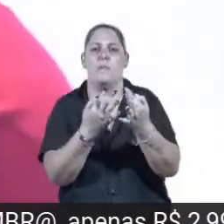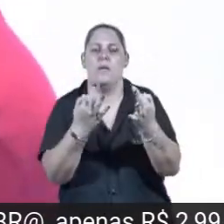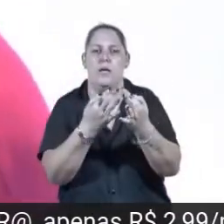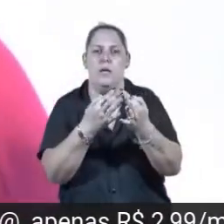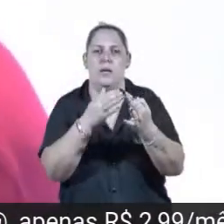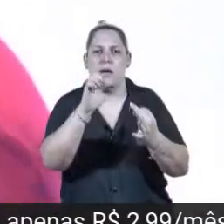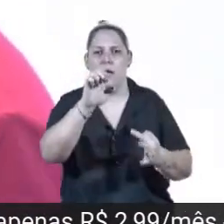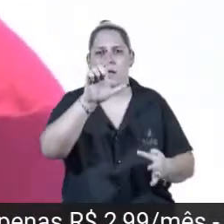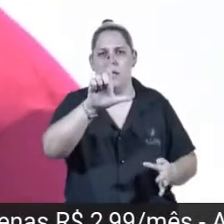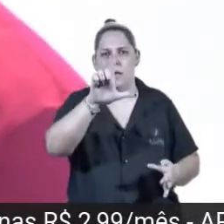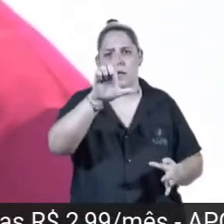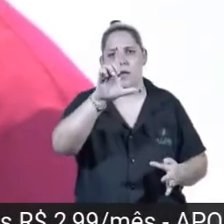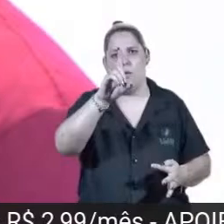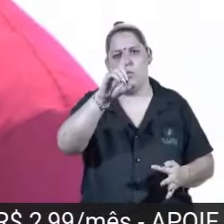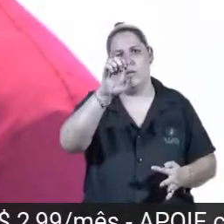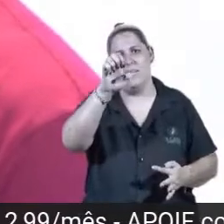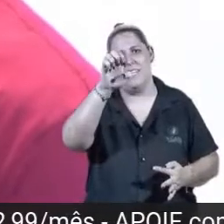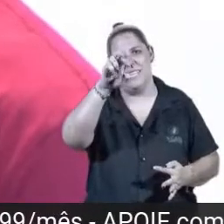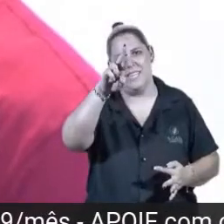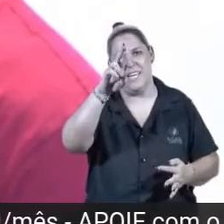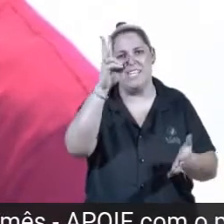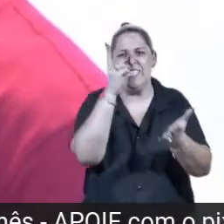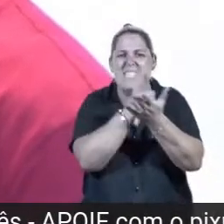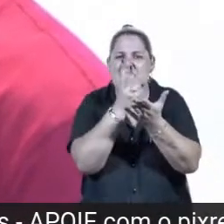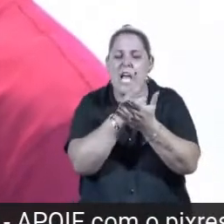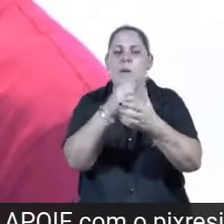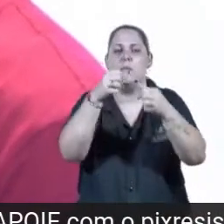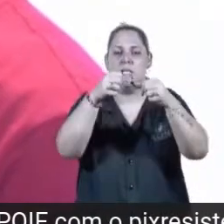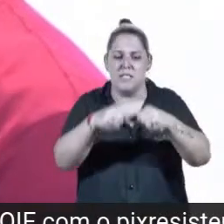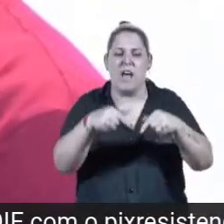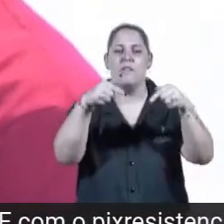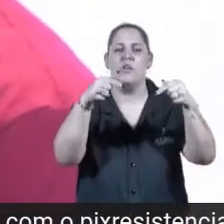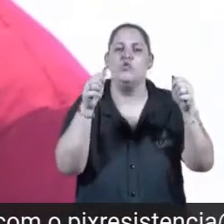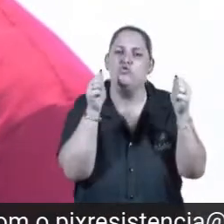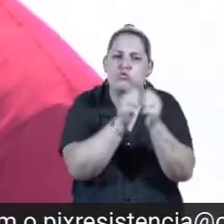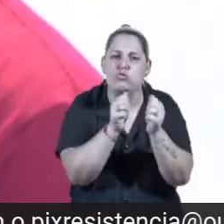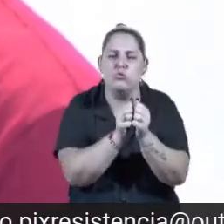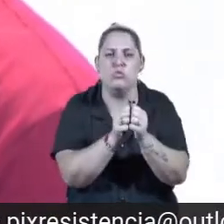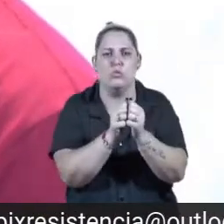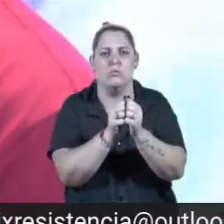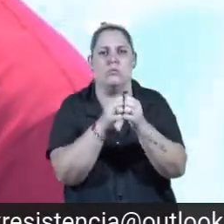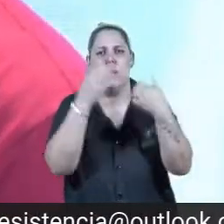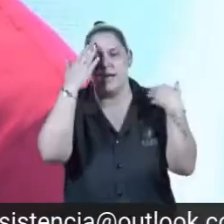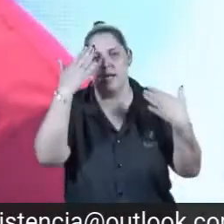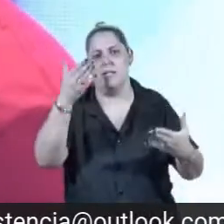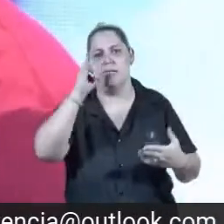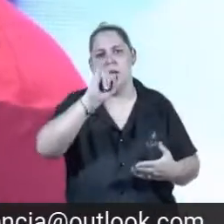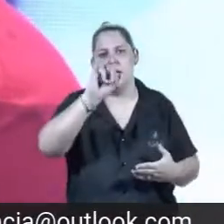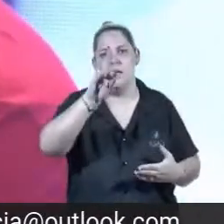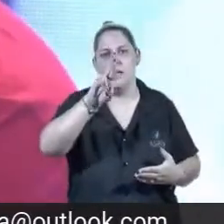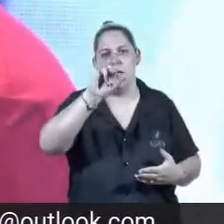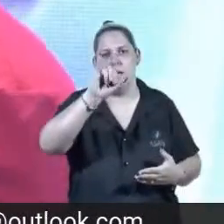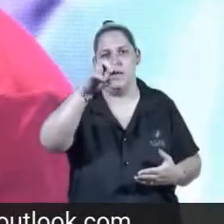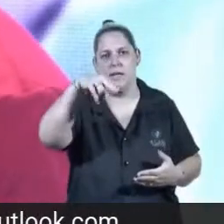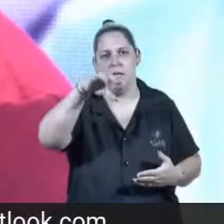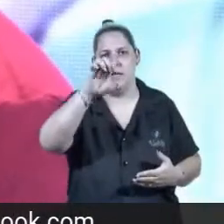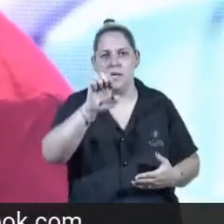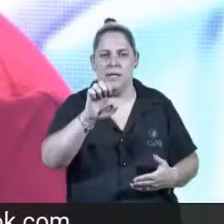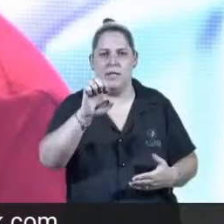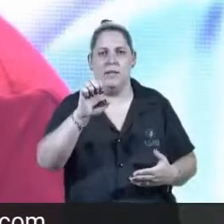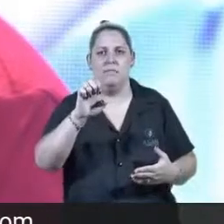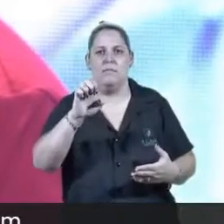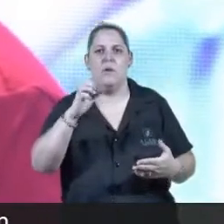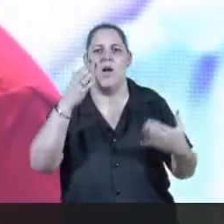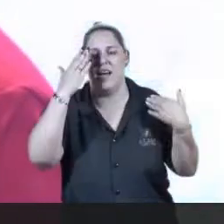o Helder sempre estava ali. Eu quero agradecer a minha querida Irine, em nome de quem eu saúdo todos